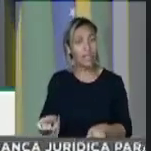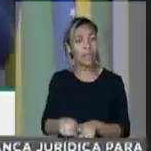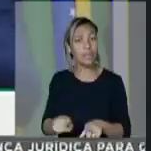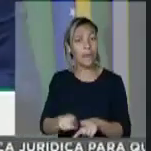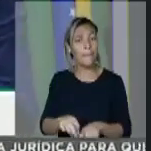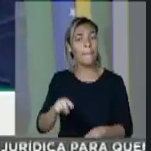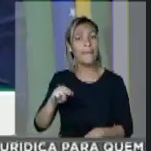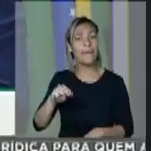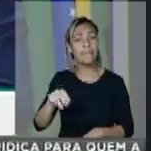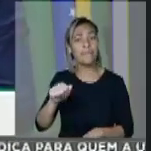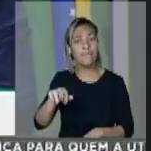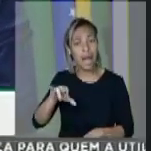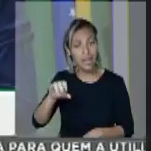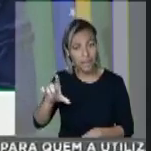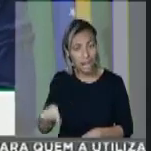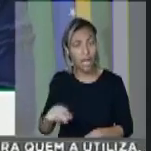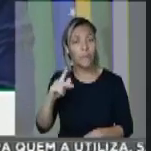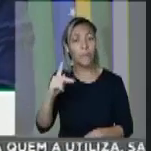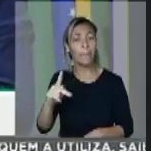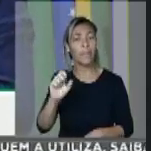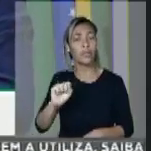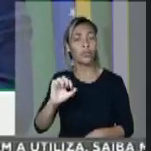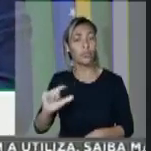deputado Marcelo Freixo, do PSOL,